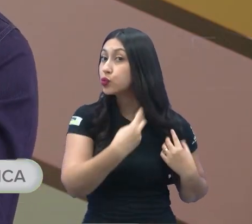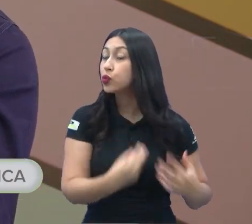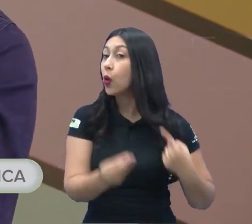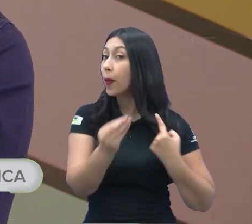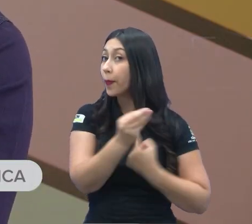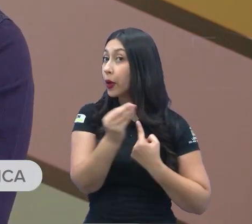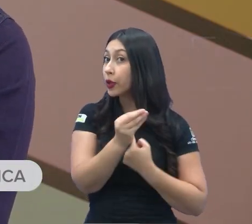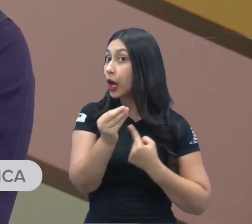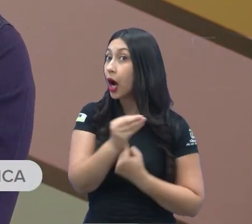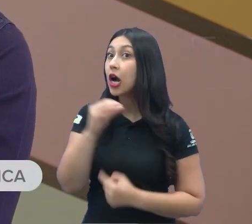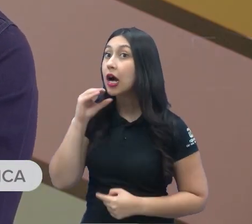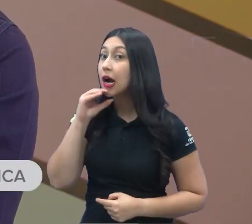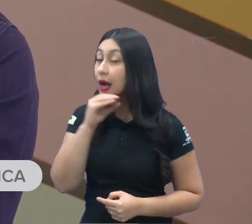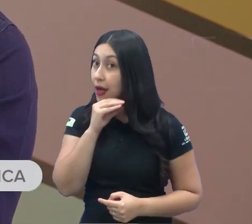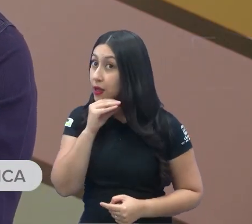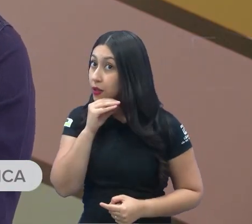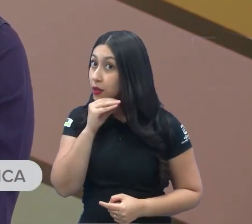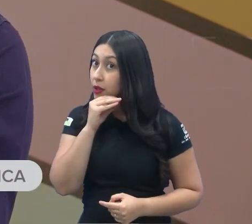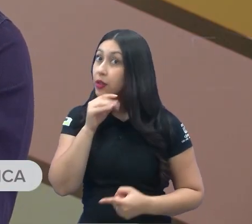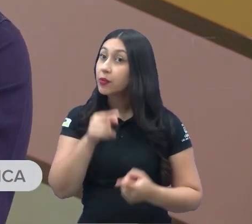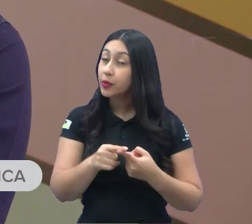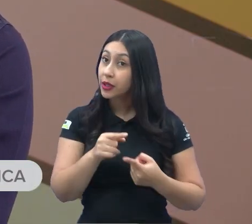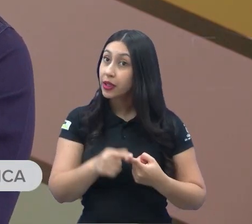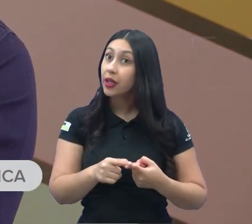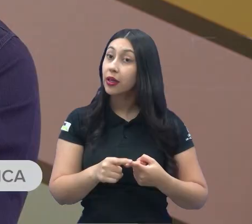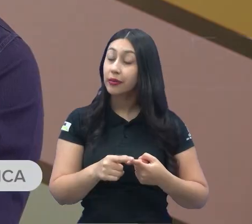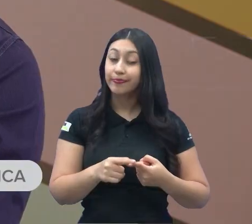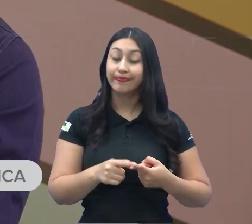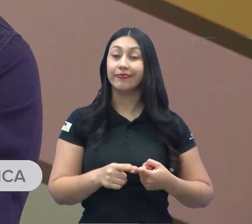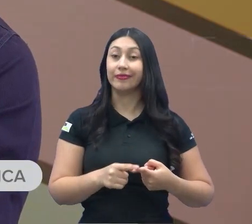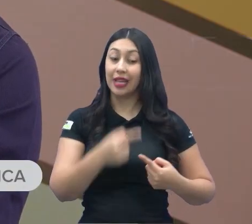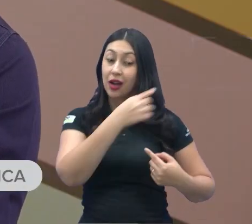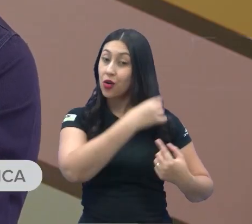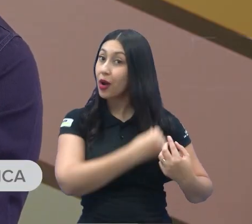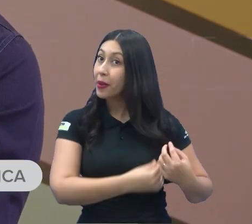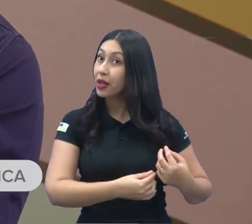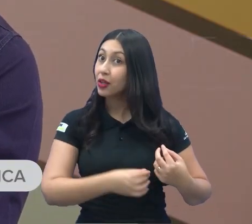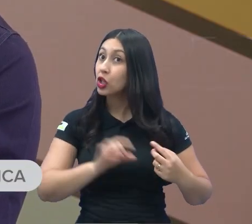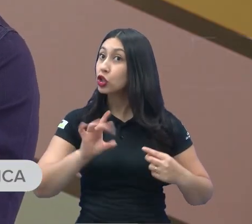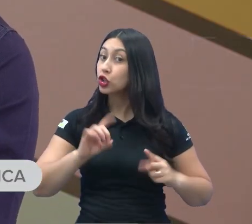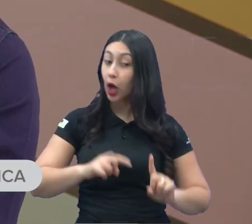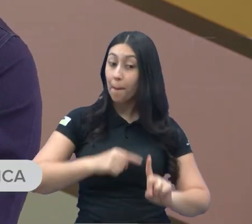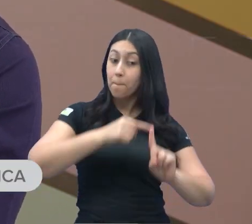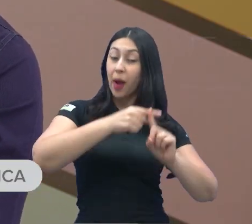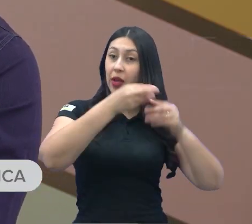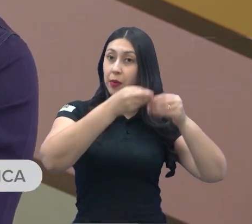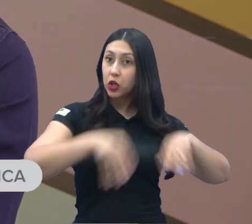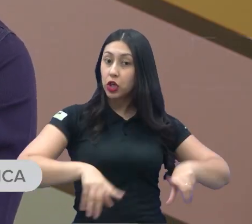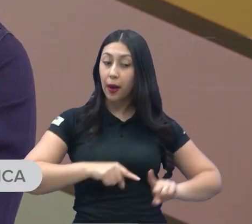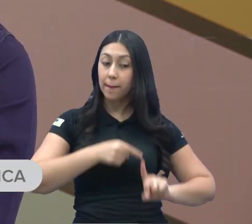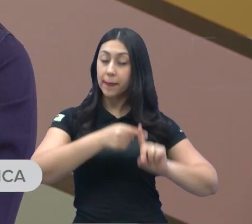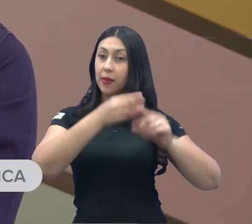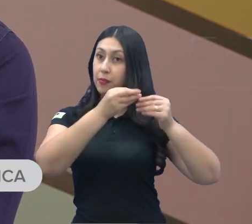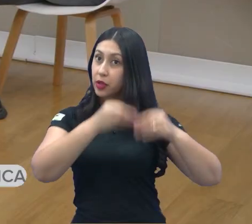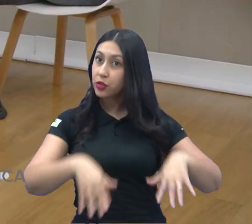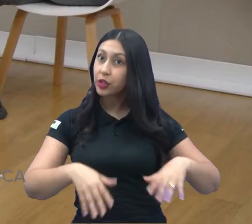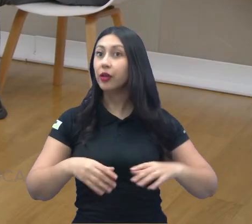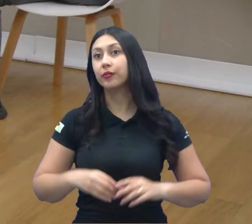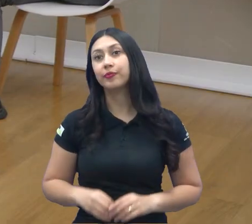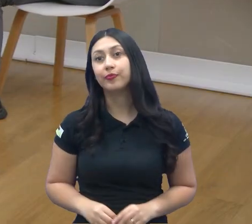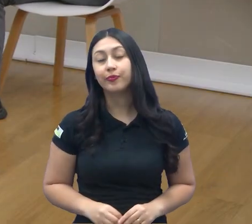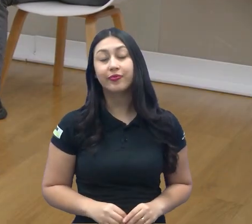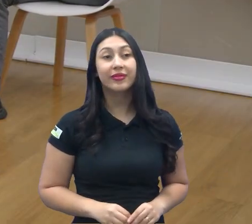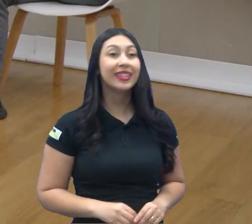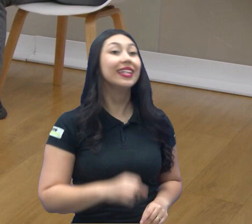ele só está acumulando danos. Então esses cuidados assim é fundamental para evitar um corte químico, um cabelo mais quebradiço, fraco. Dias